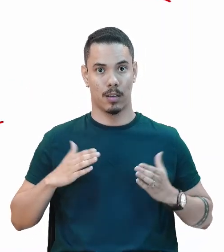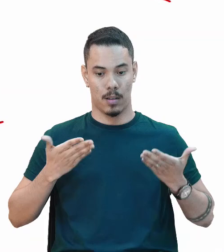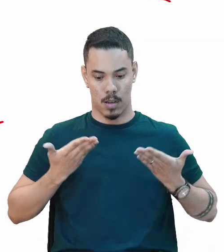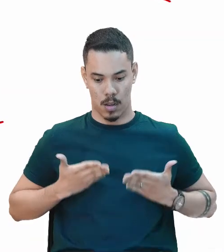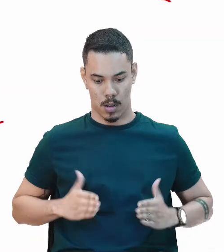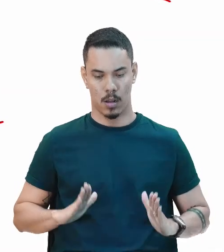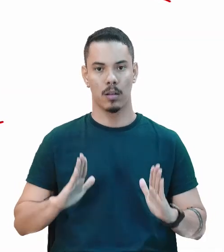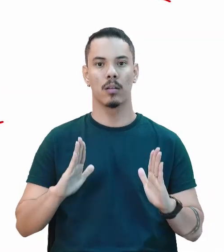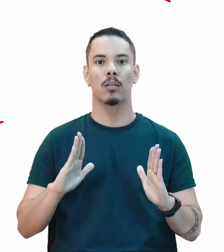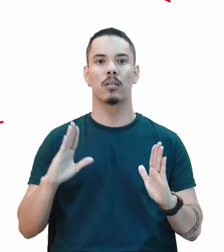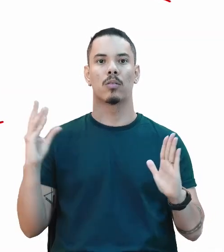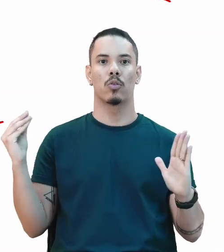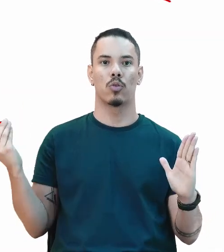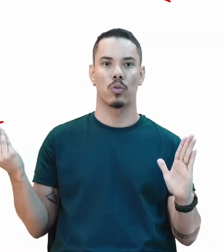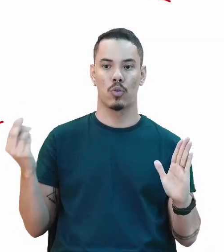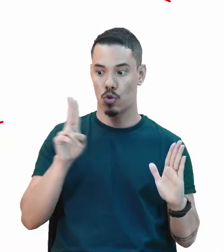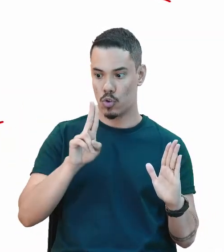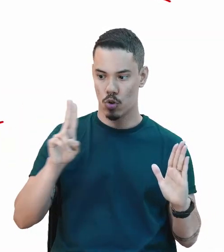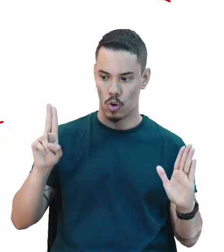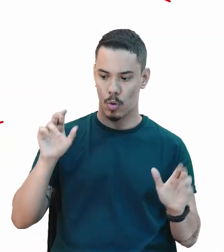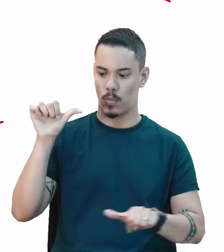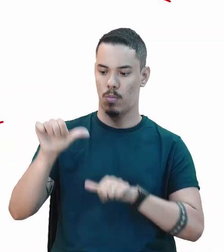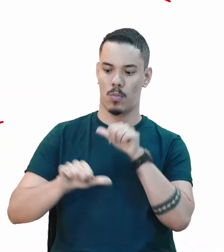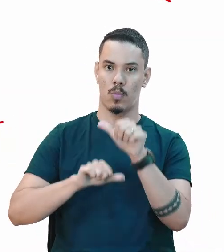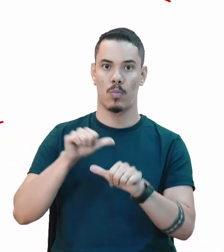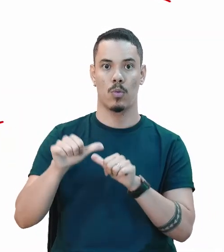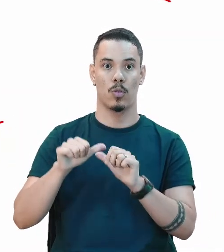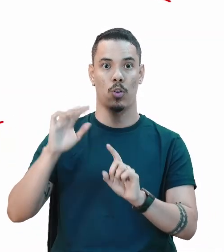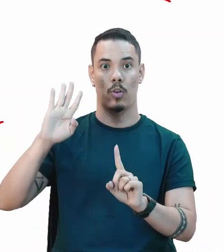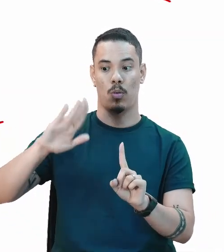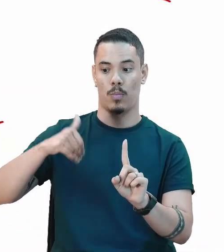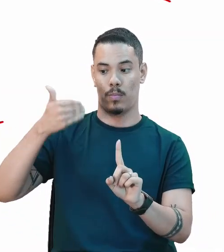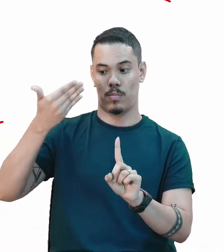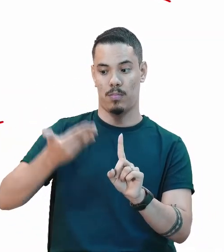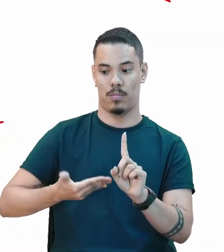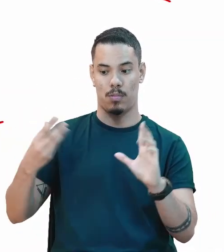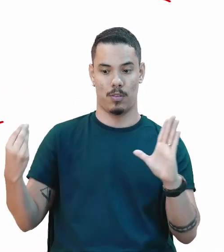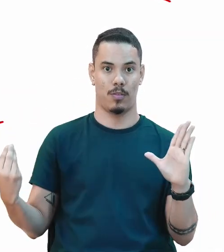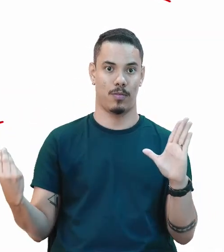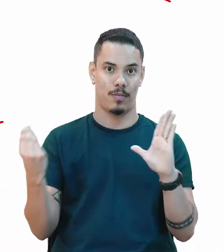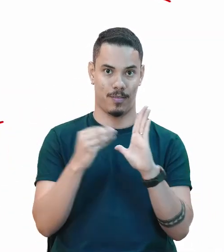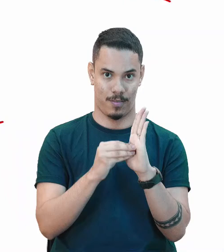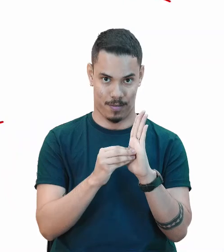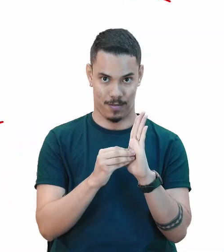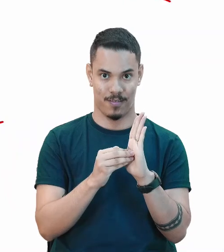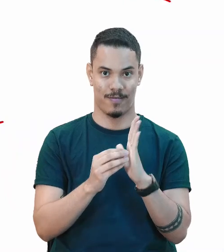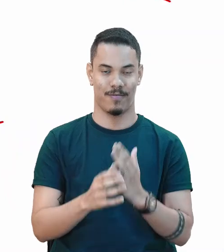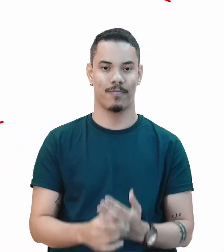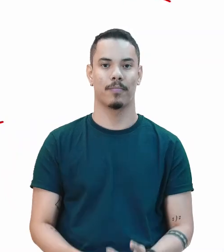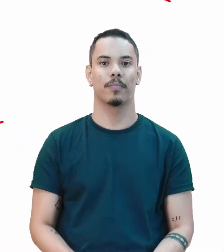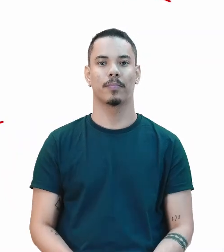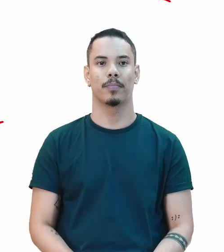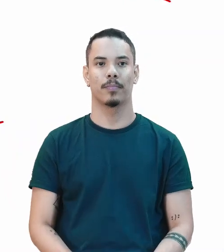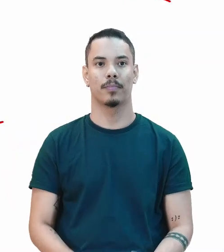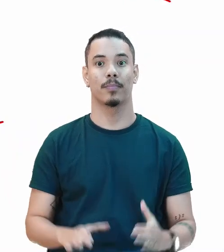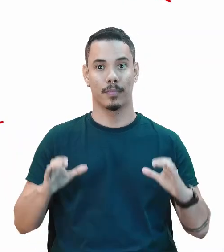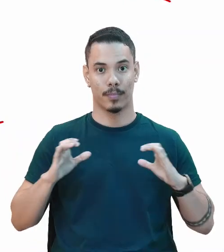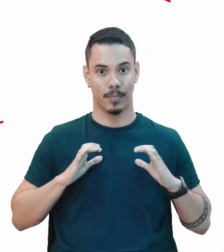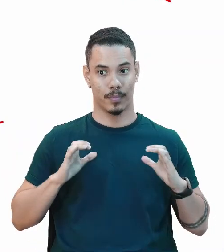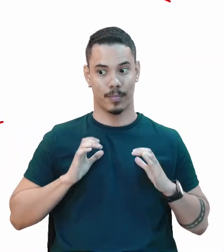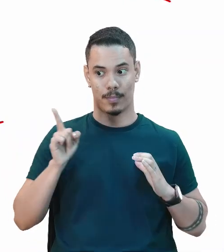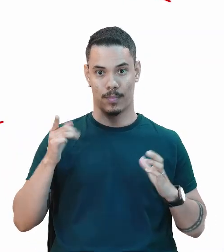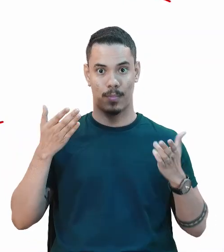natal teve o nome alterado em sua homenagem. Então, a cidade onde ela